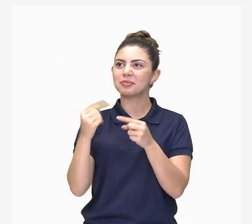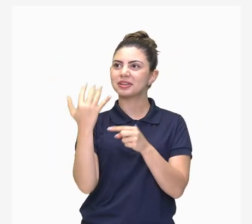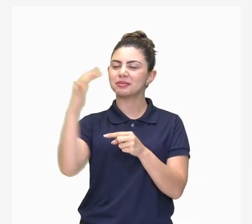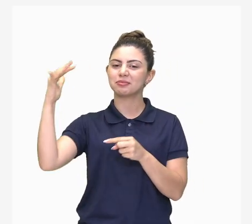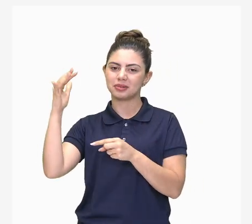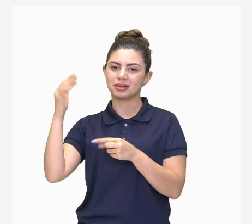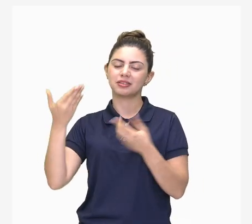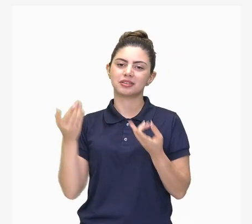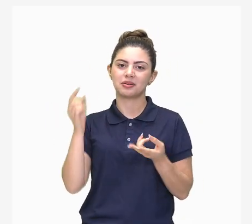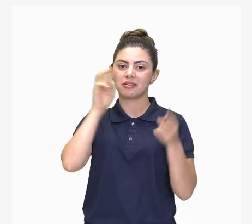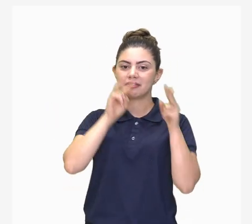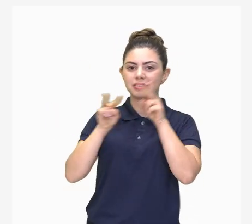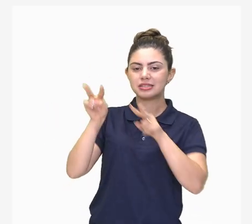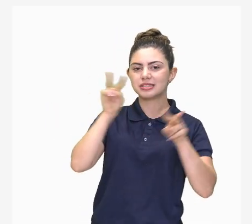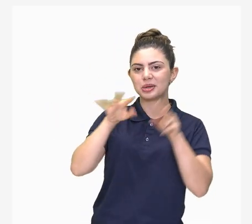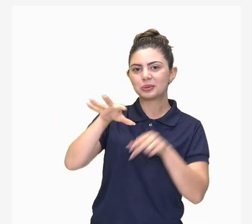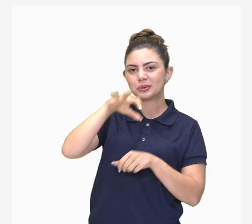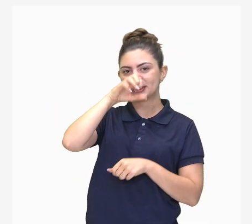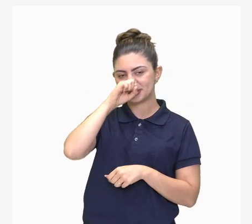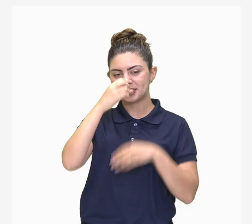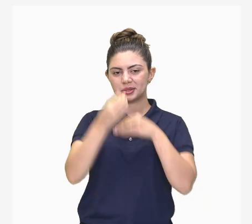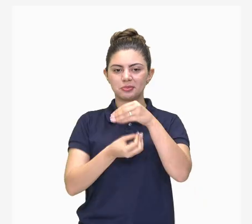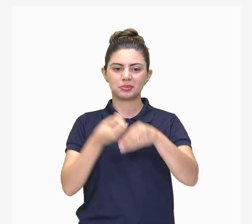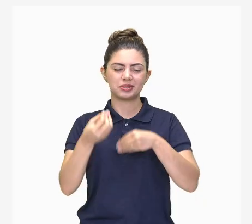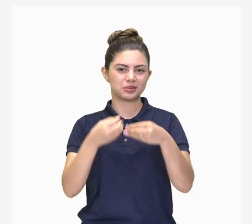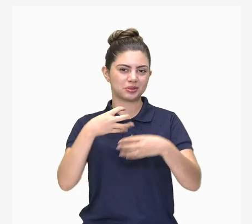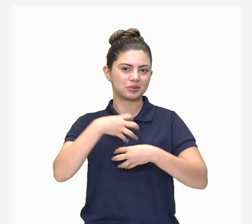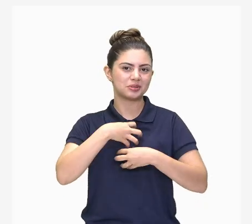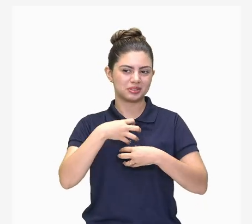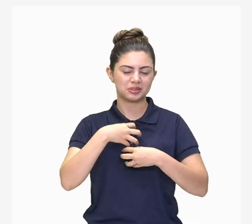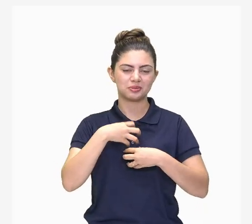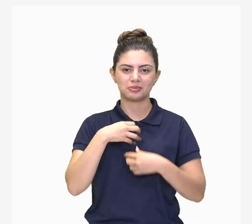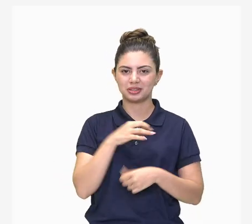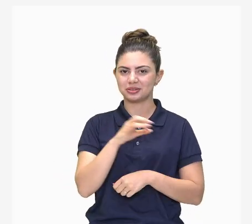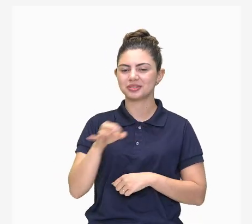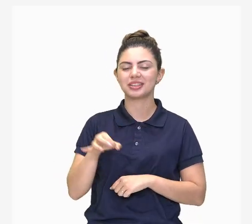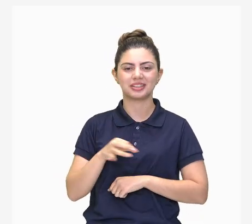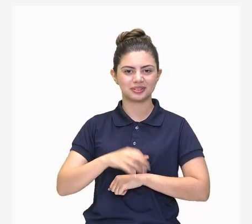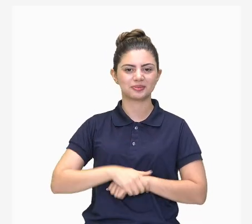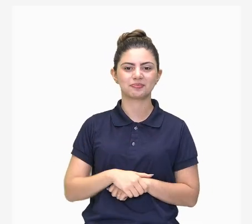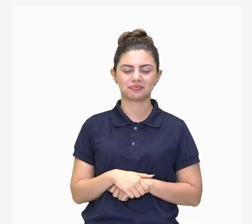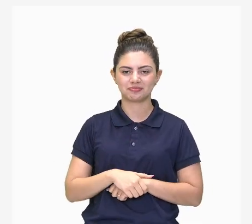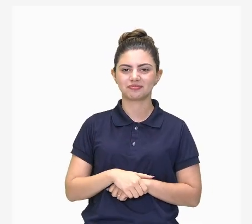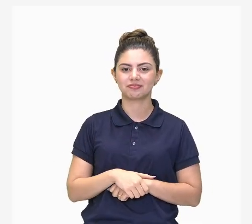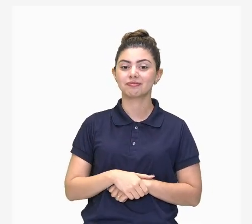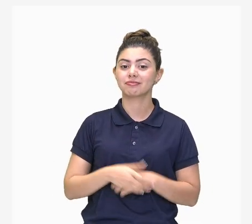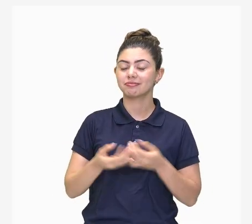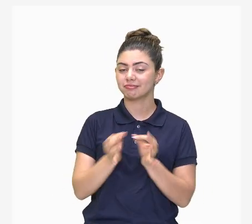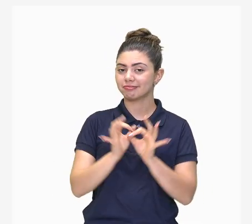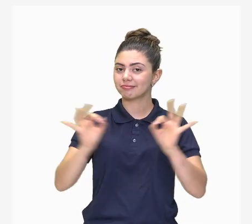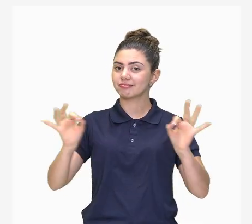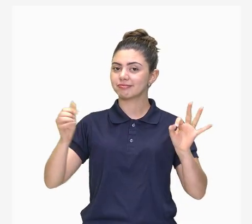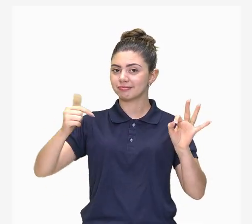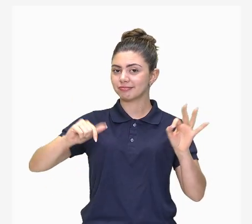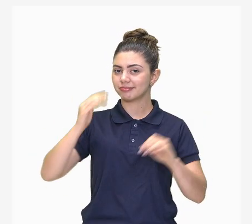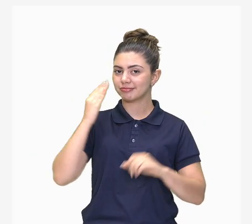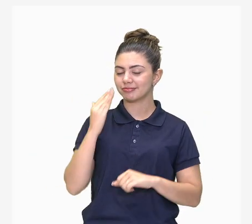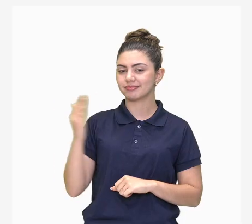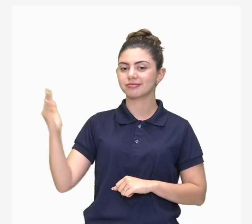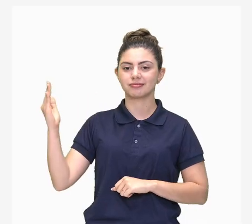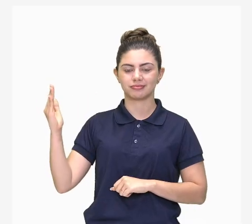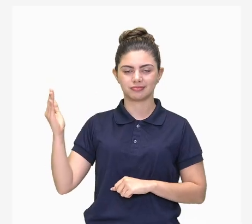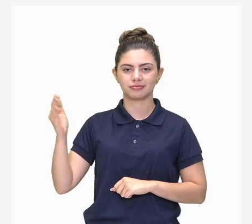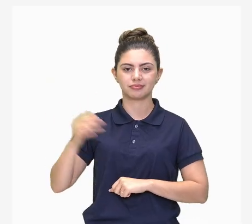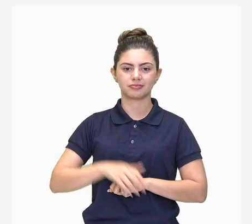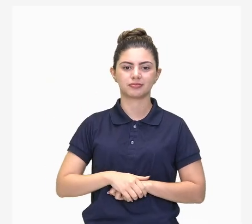exemplo, nós temos aí um cheiro verde de mato exalava no ar, sinestesia. E